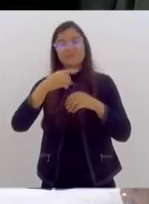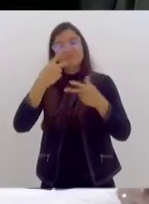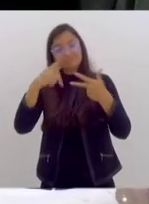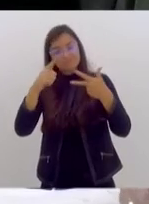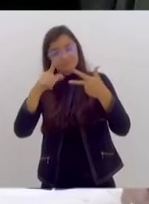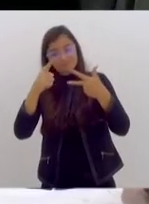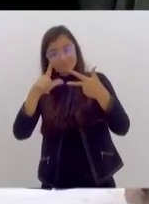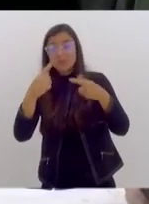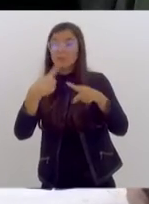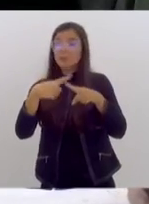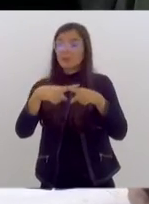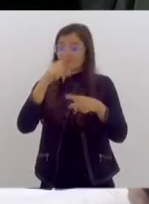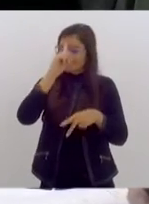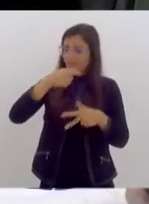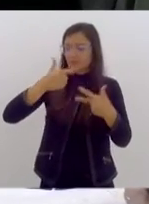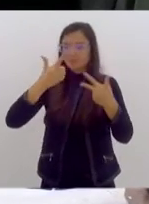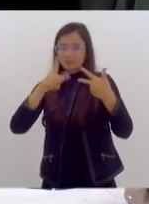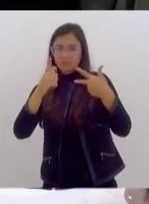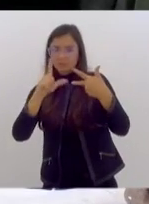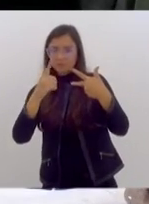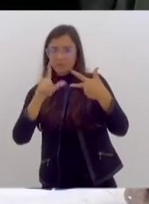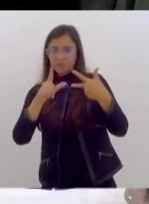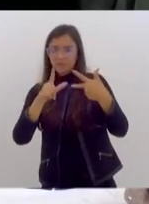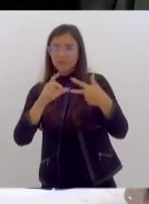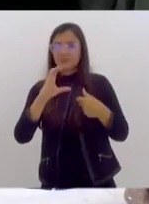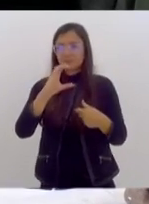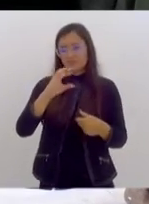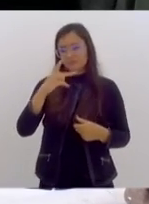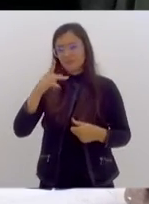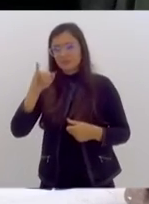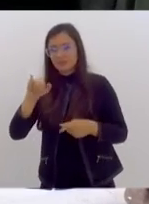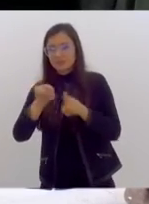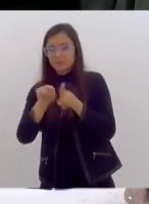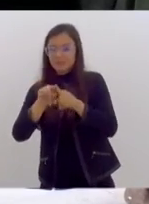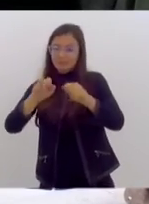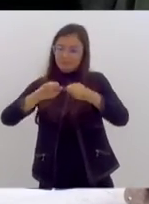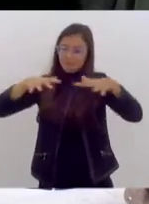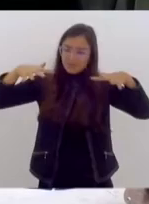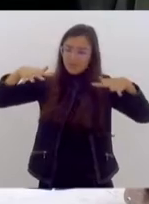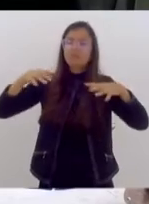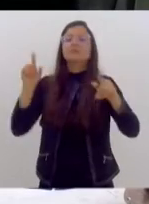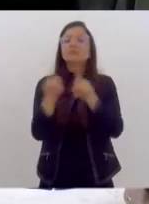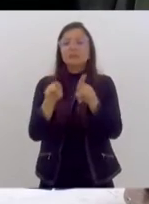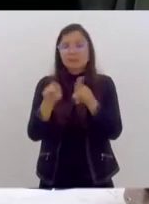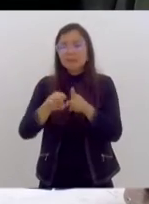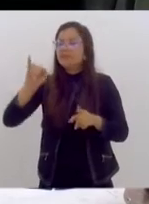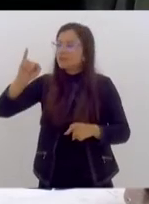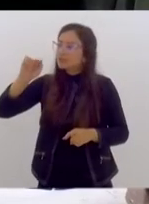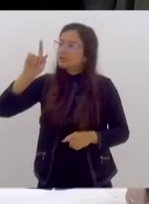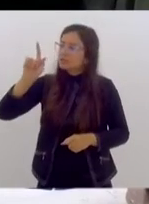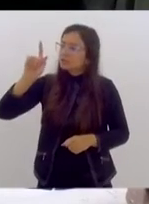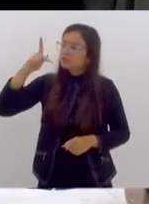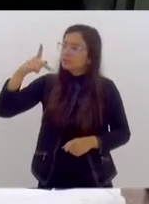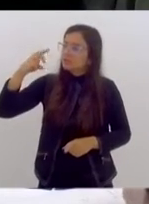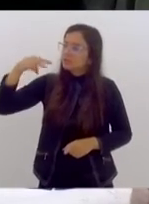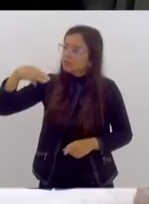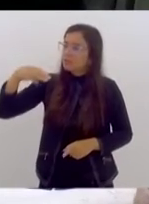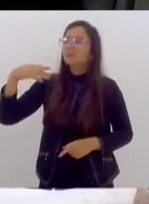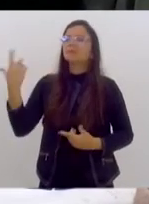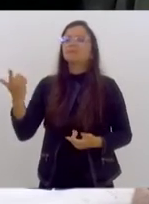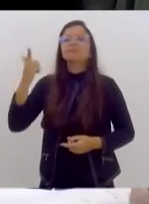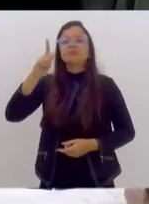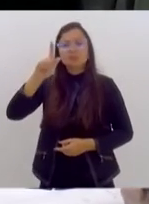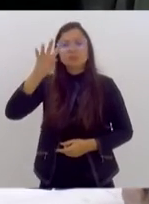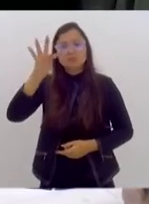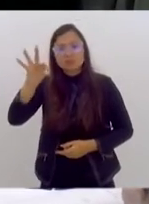qualquer de forma apesar da CPI é plenário ela também vai a plenário do GPM do GT do concurso